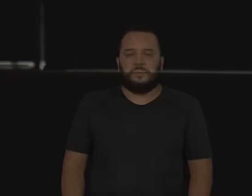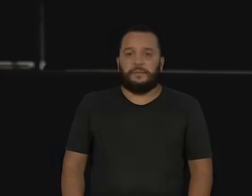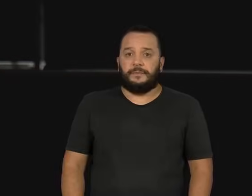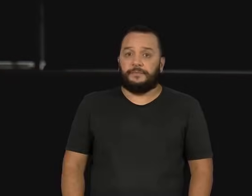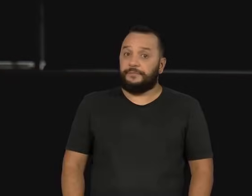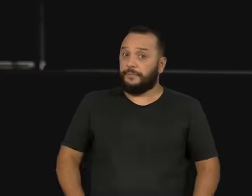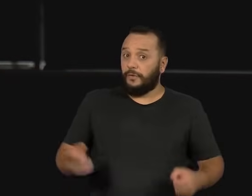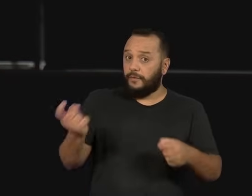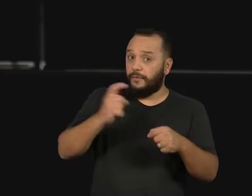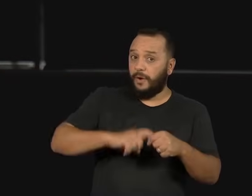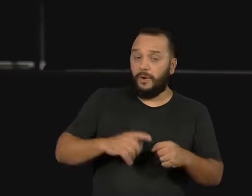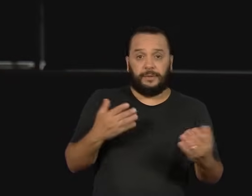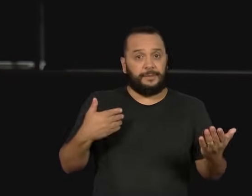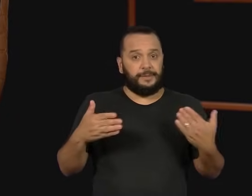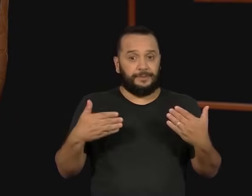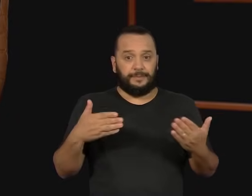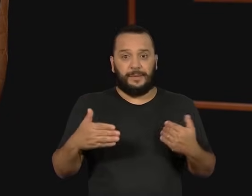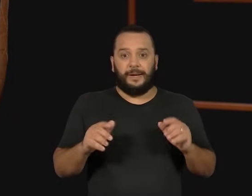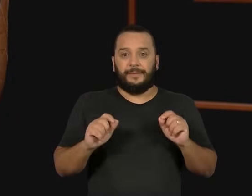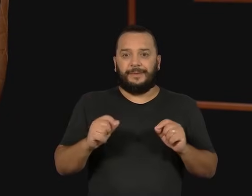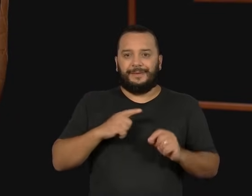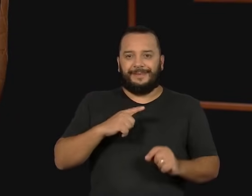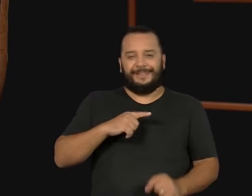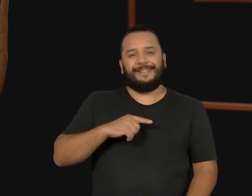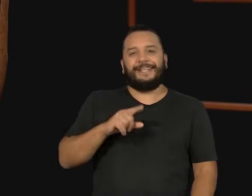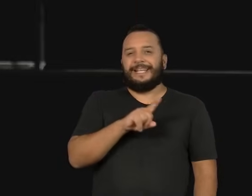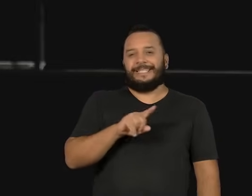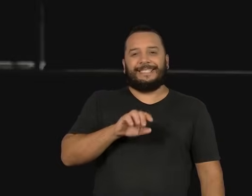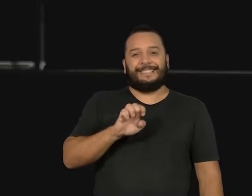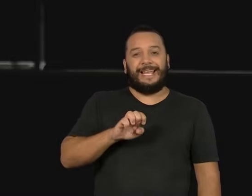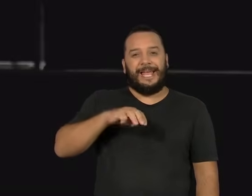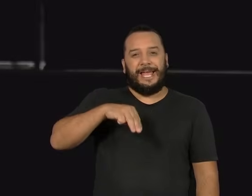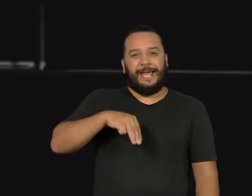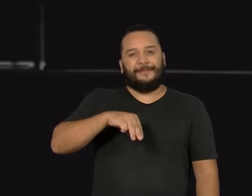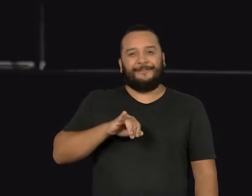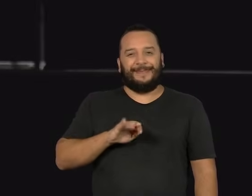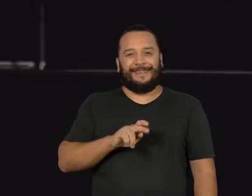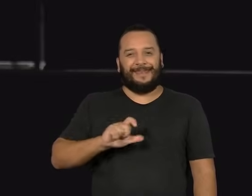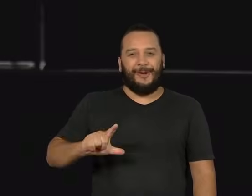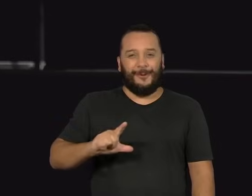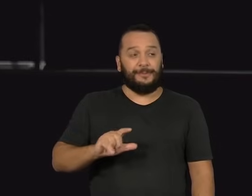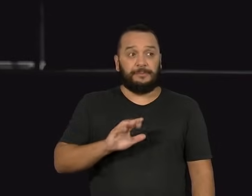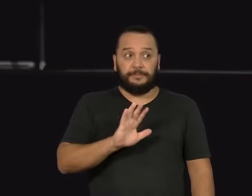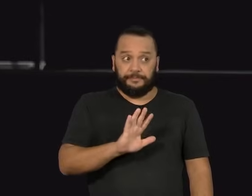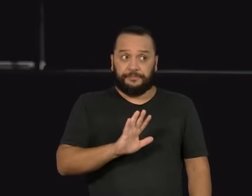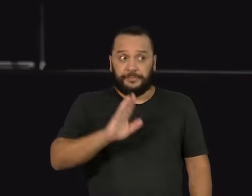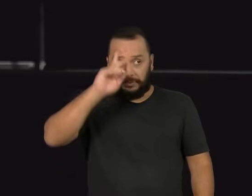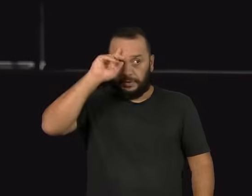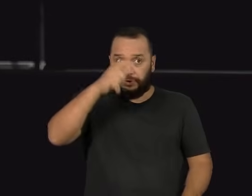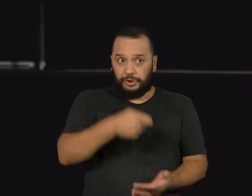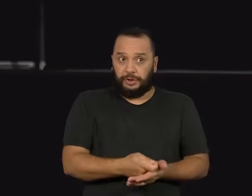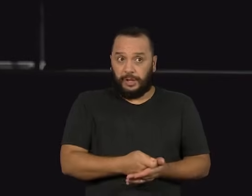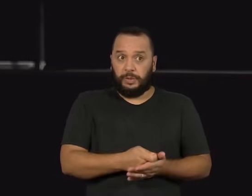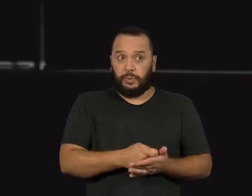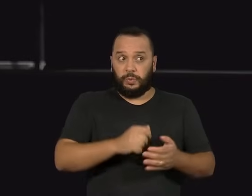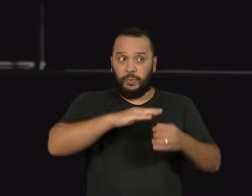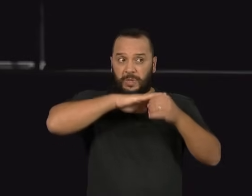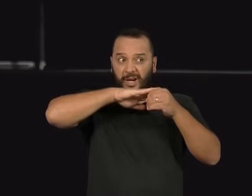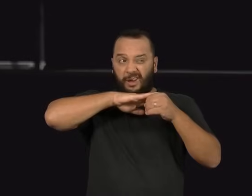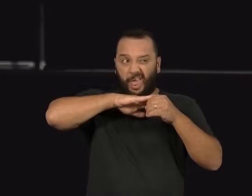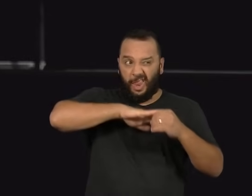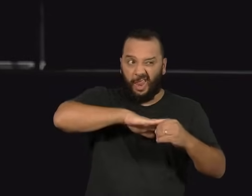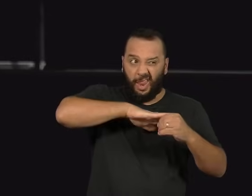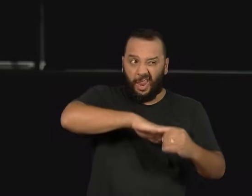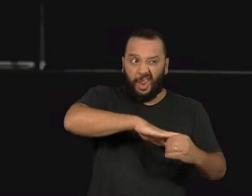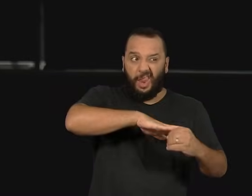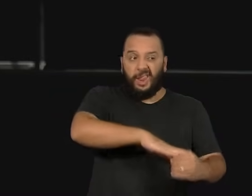Estamos de volta para o nosso bate-papo com Zé Miguel Wisnik. Zé, a repressão da ditadura militar inviabilizou a